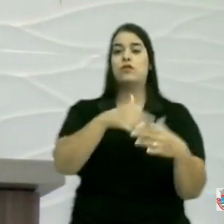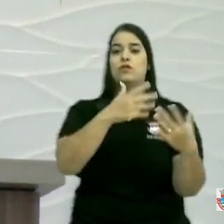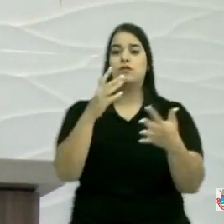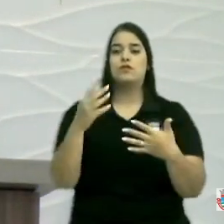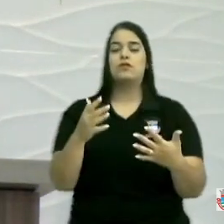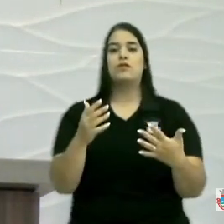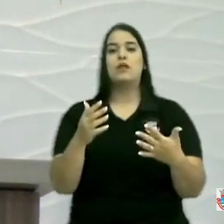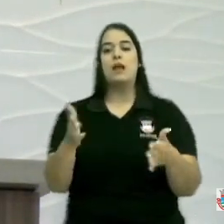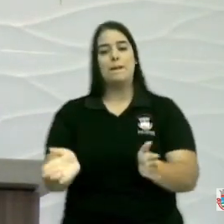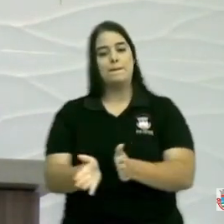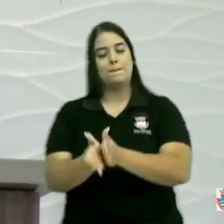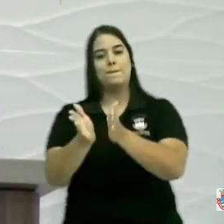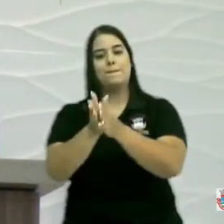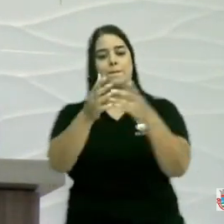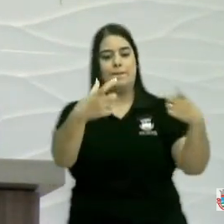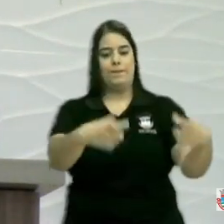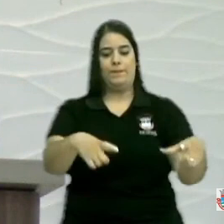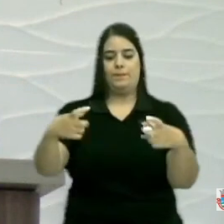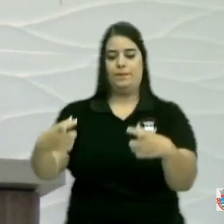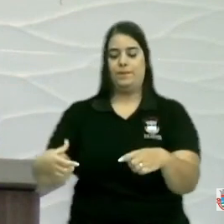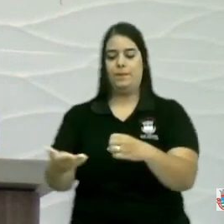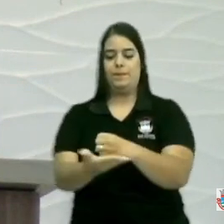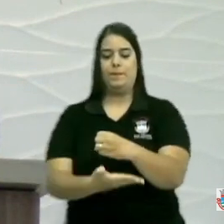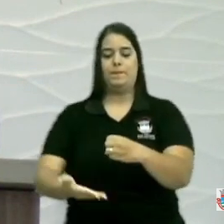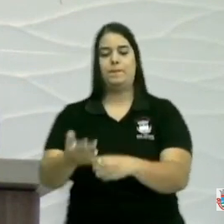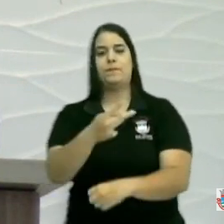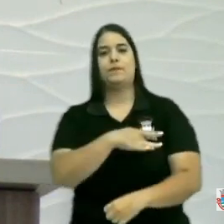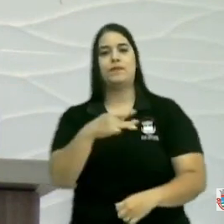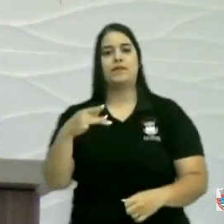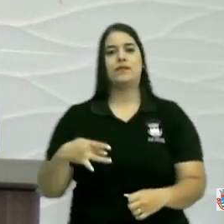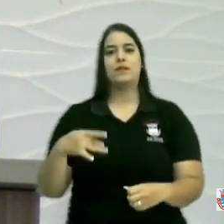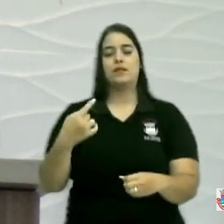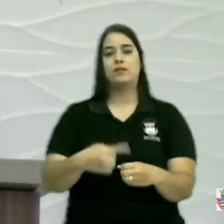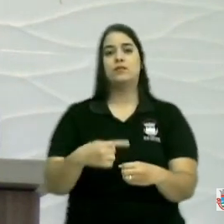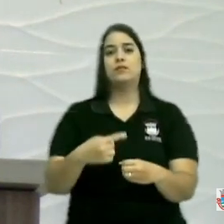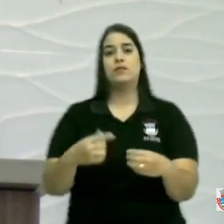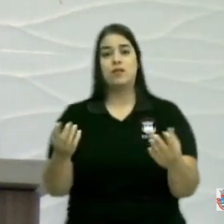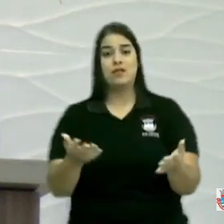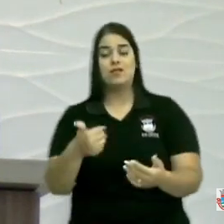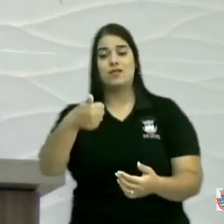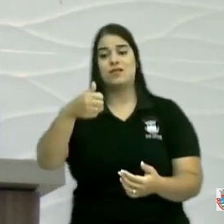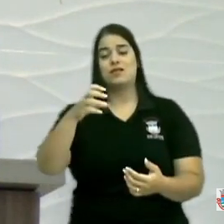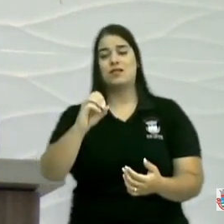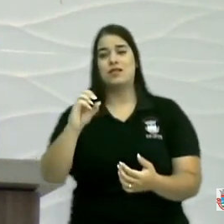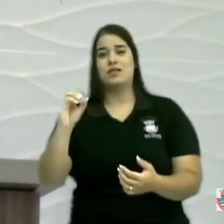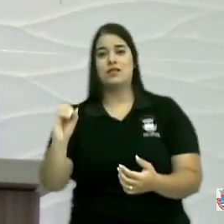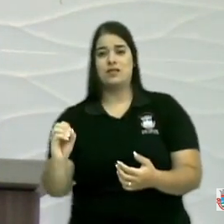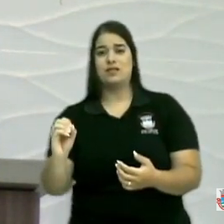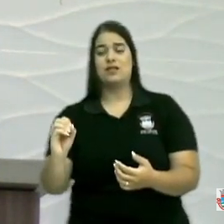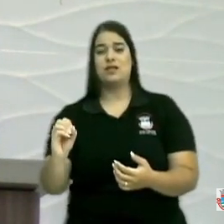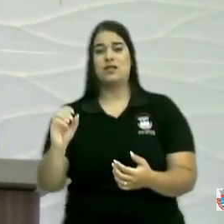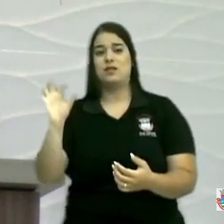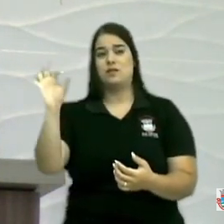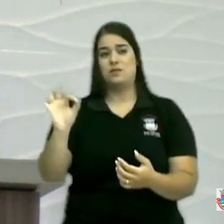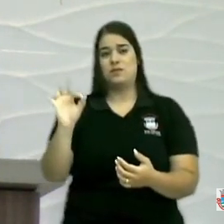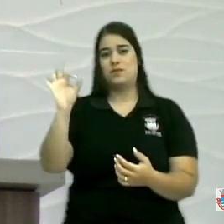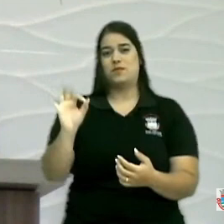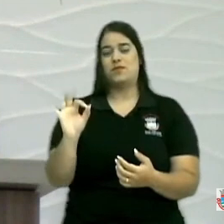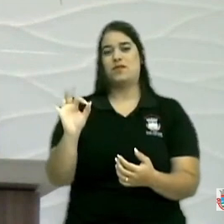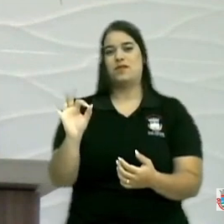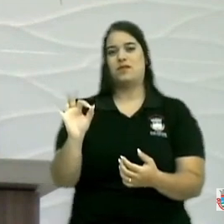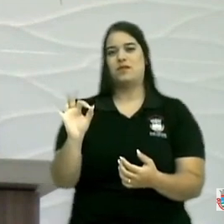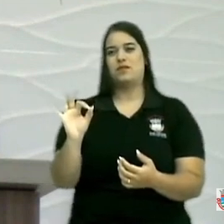as unidades básicas de saúde do nosso município. Nós estamos agora com 100% de cobertura do programa Mais